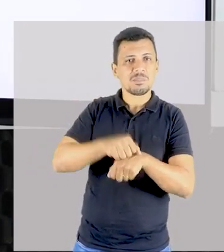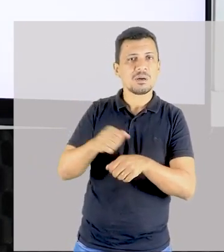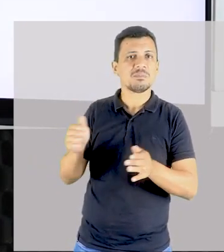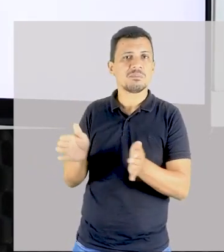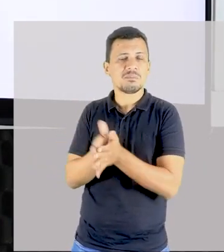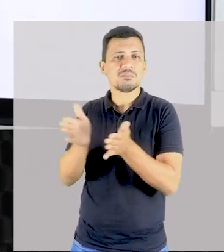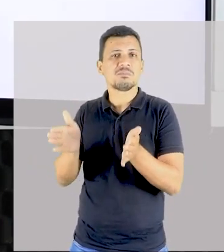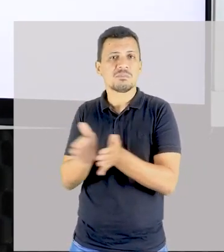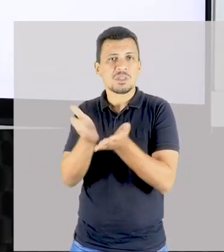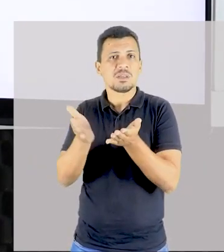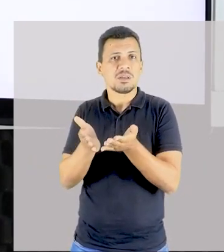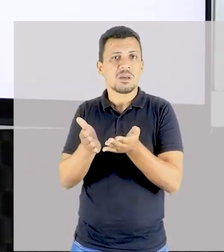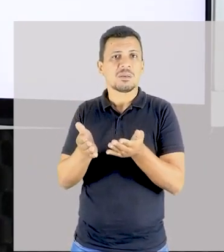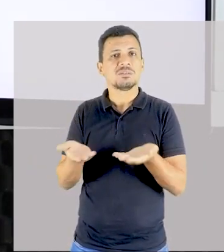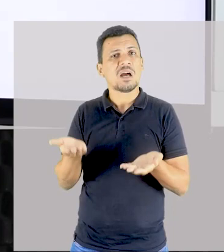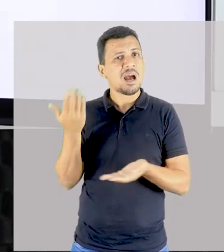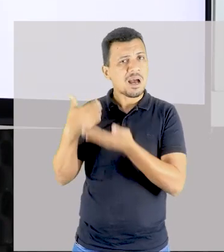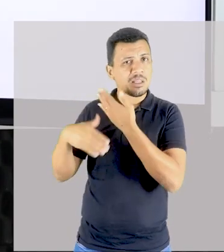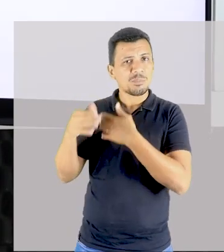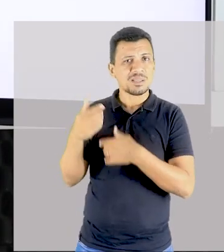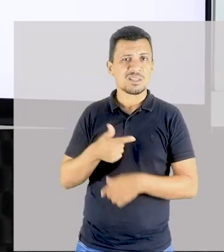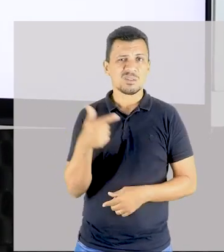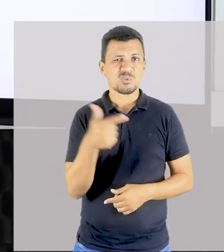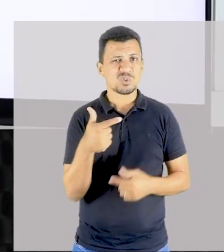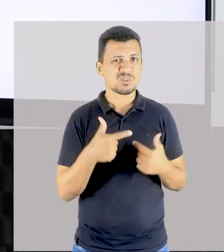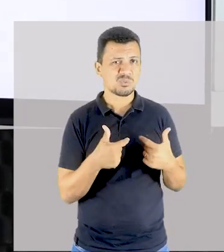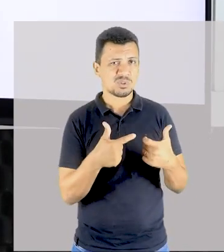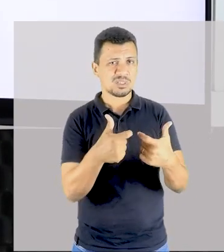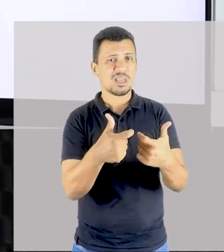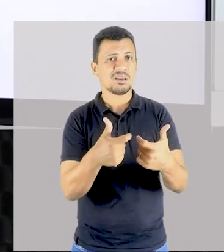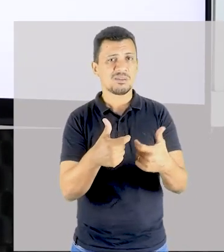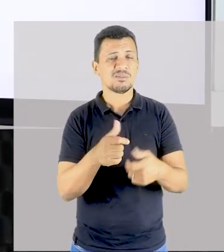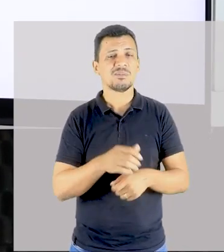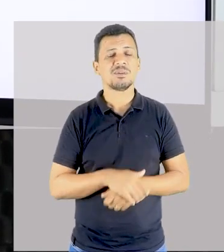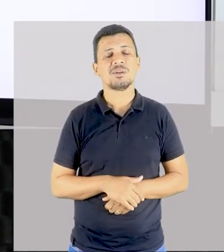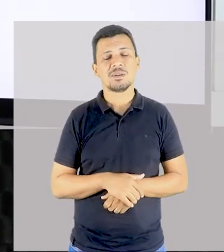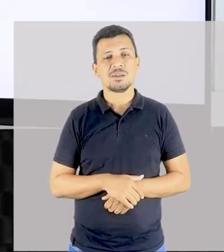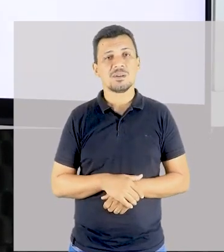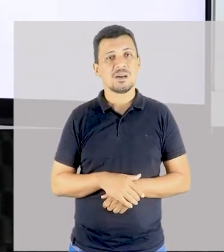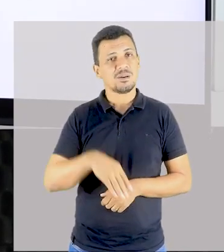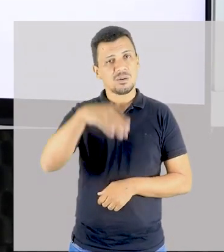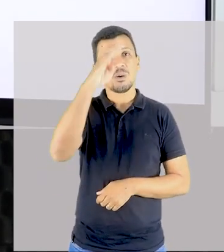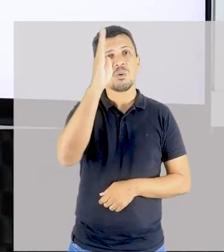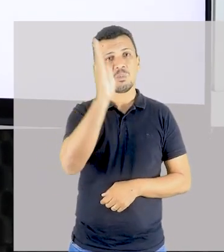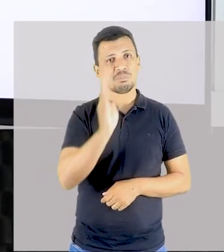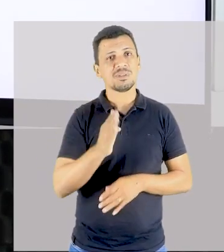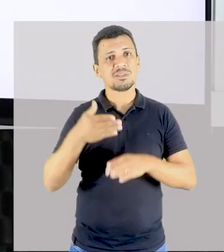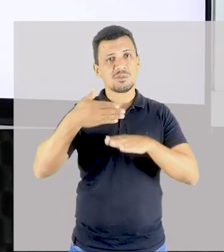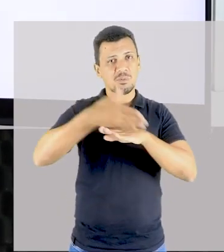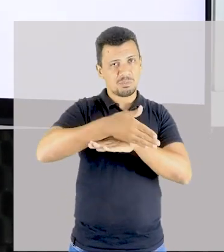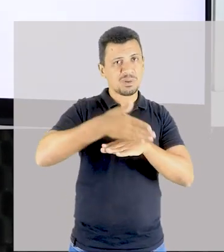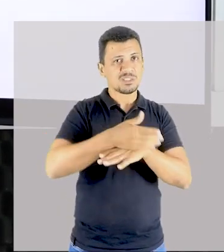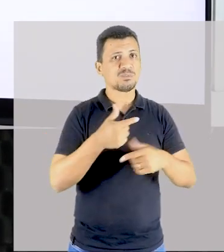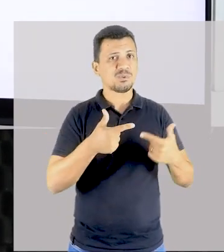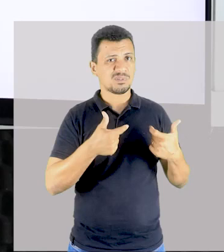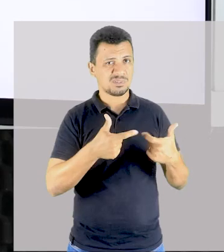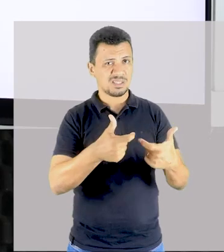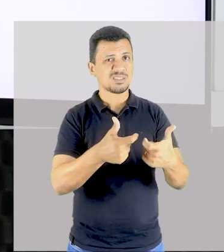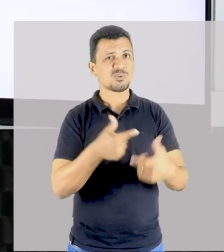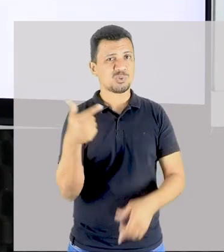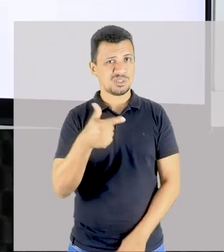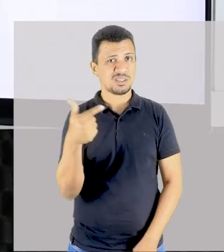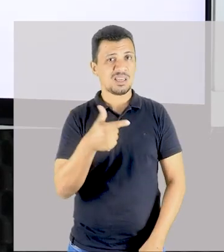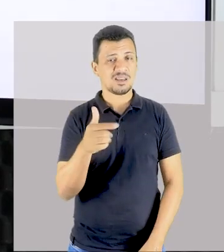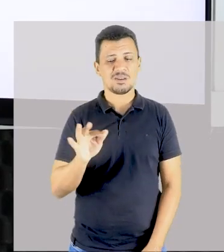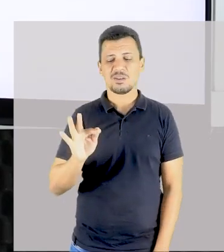advindas da segunda guerra porque assim o Brasil participou da segunda guerra ali no final e tal a FEB né que era a na